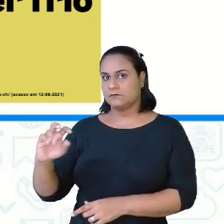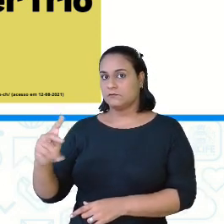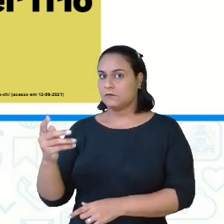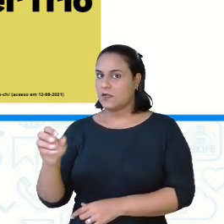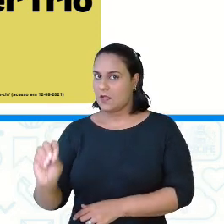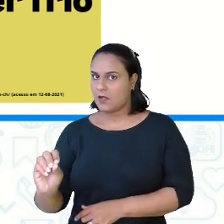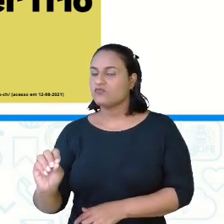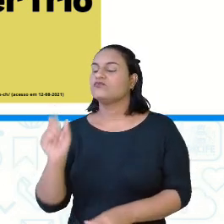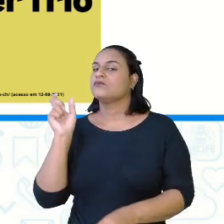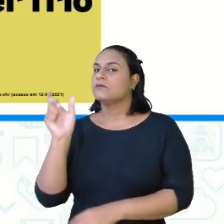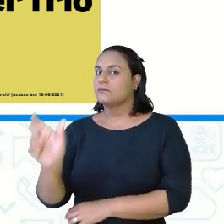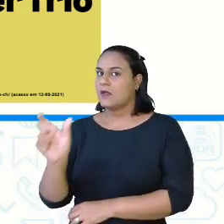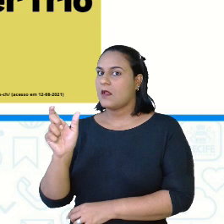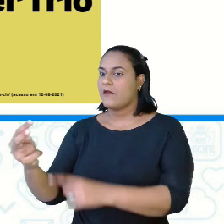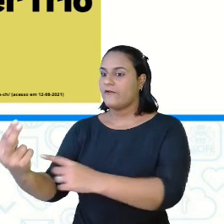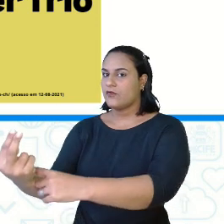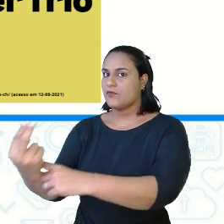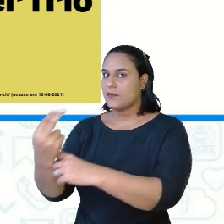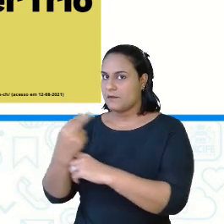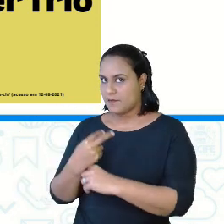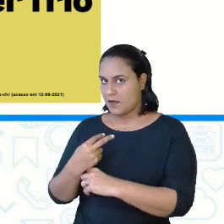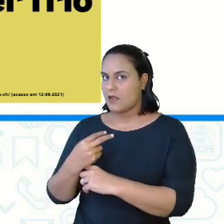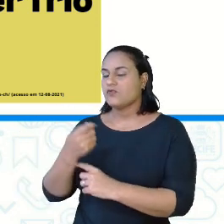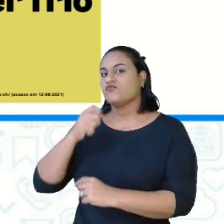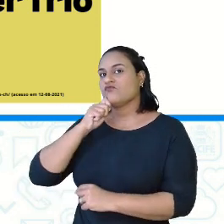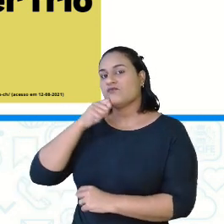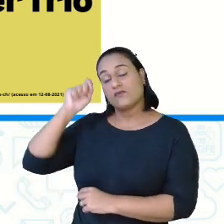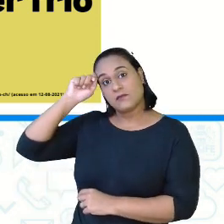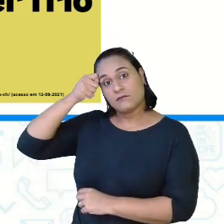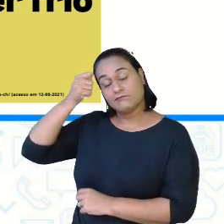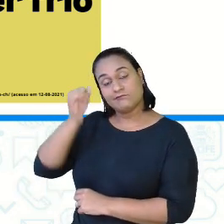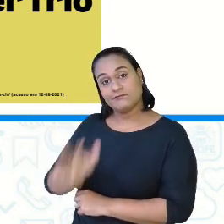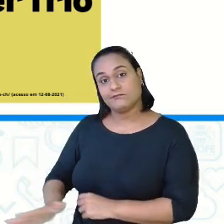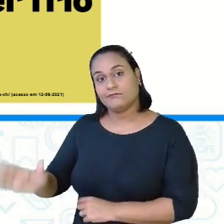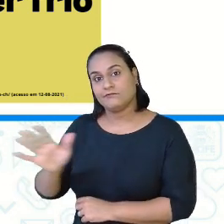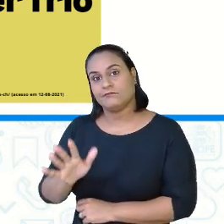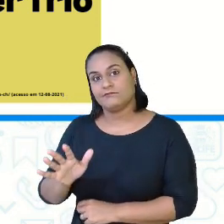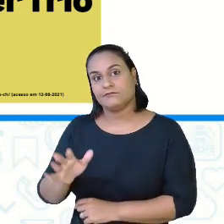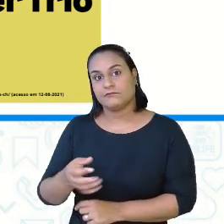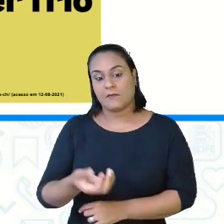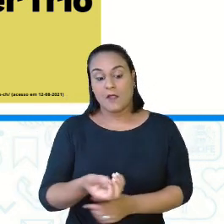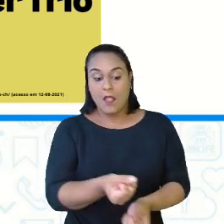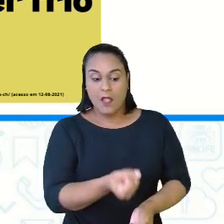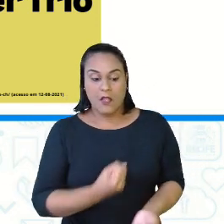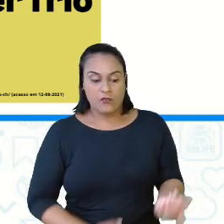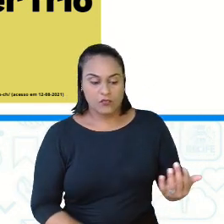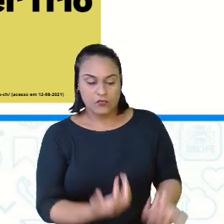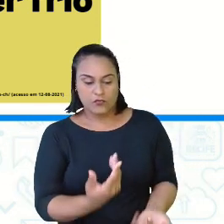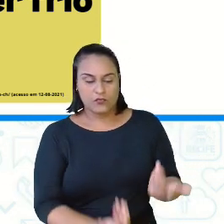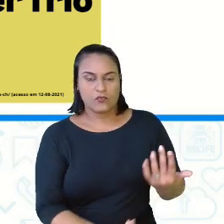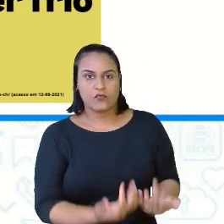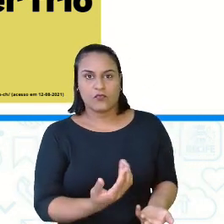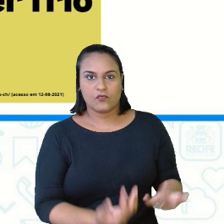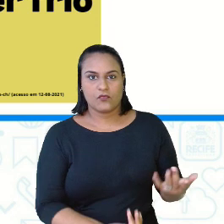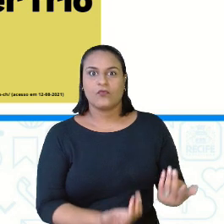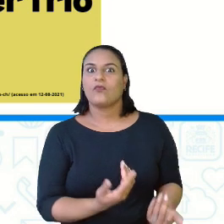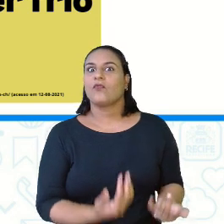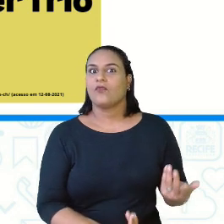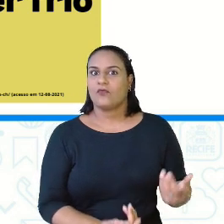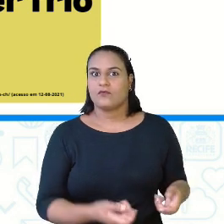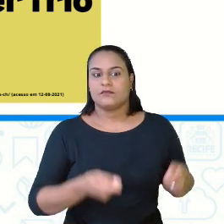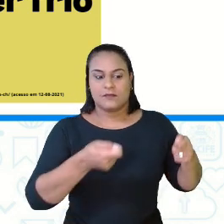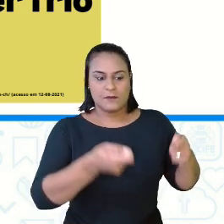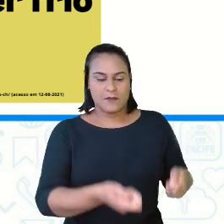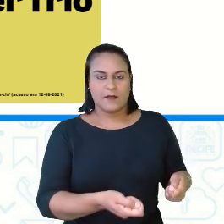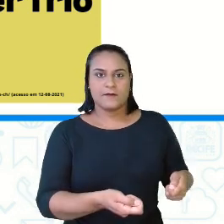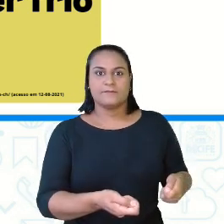Também palavra de origem africana. Leve ao fogo e deixe ferver. Perdão,